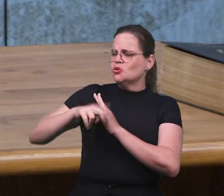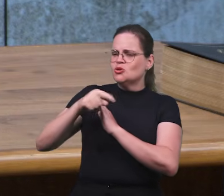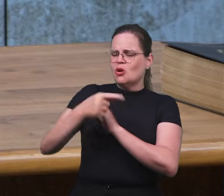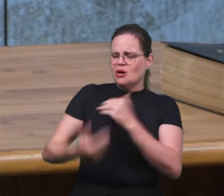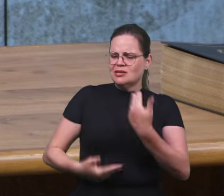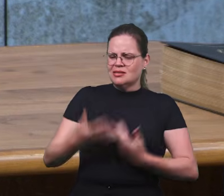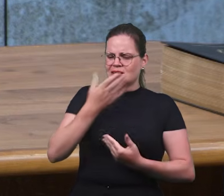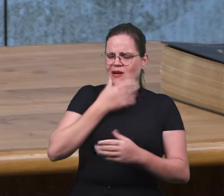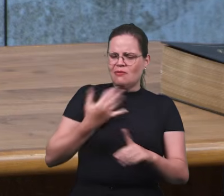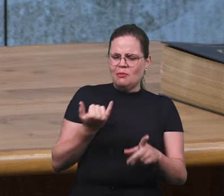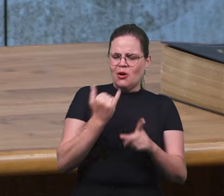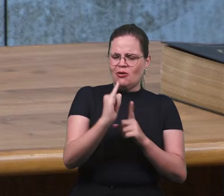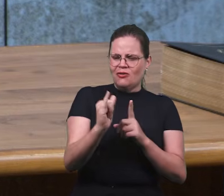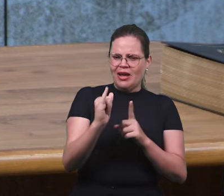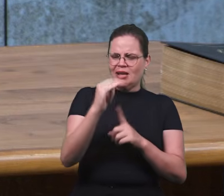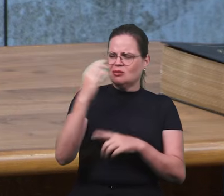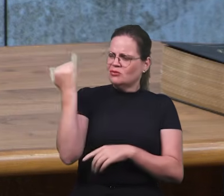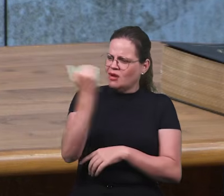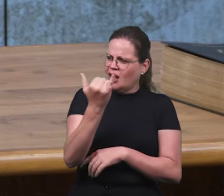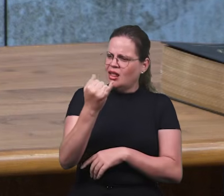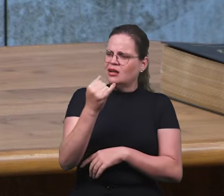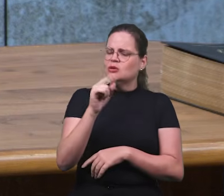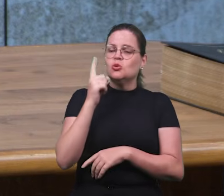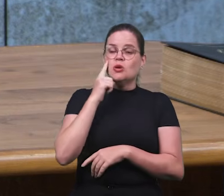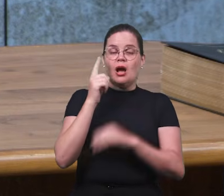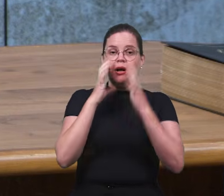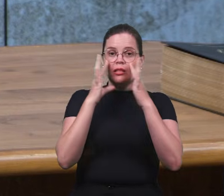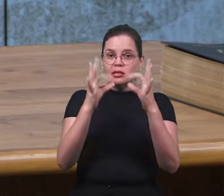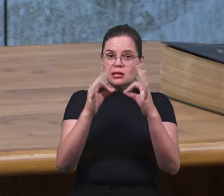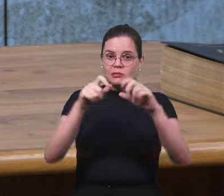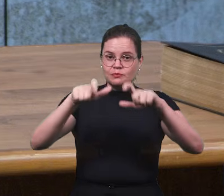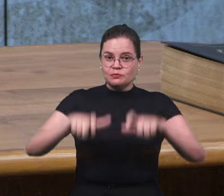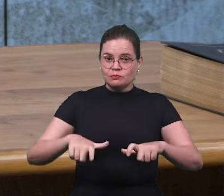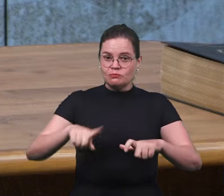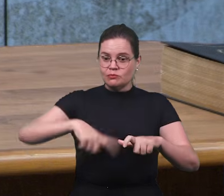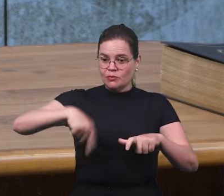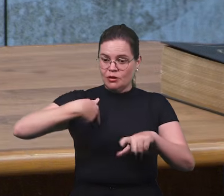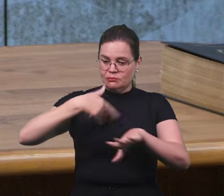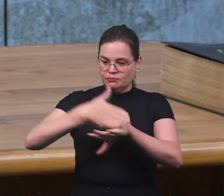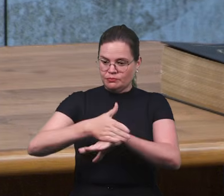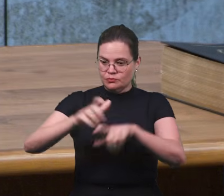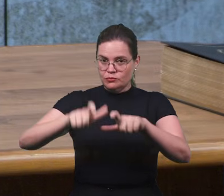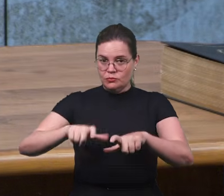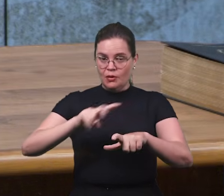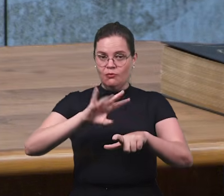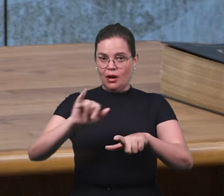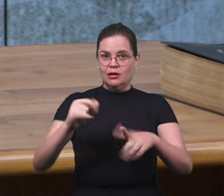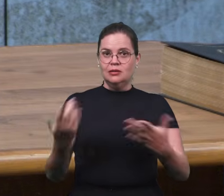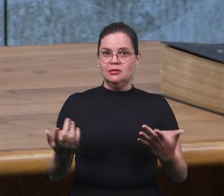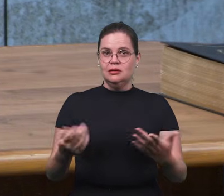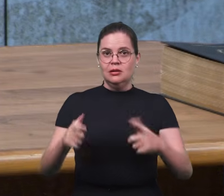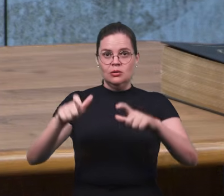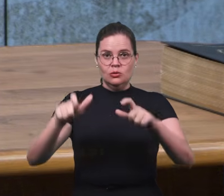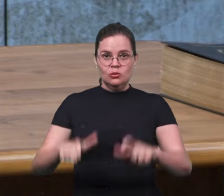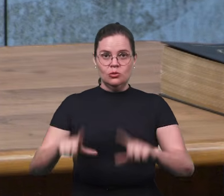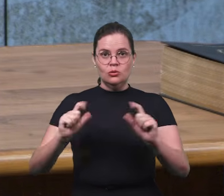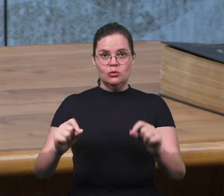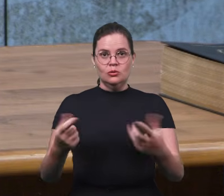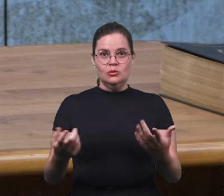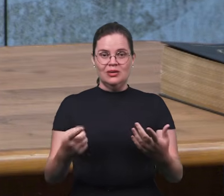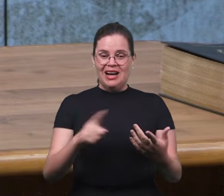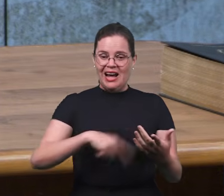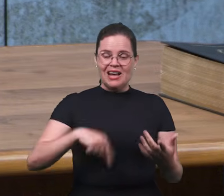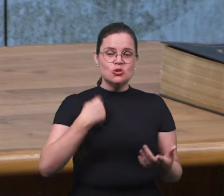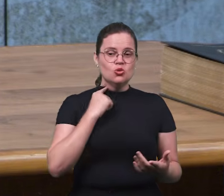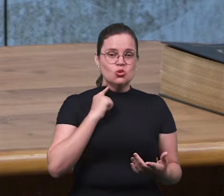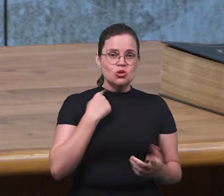os profetas, dizendo: a terra em que entrais para possuir, terra imunda